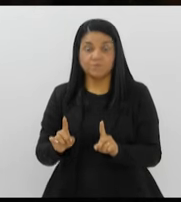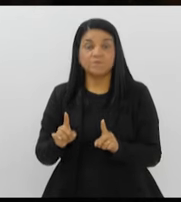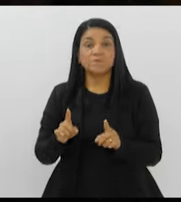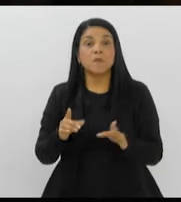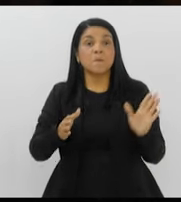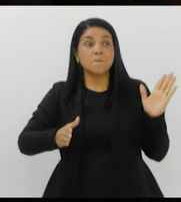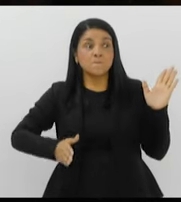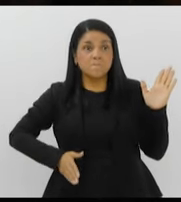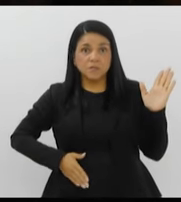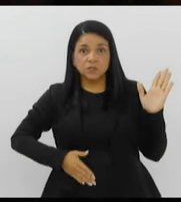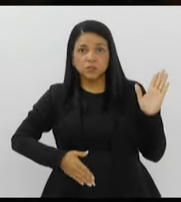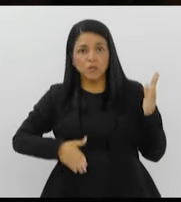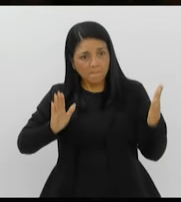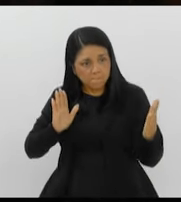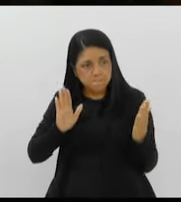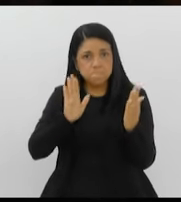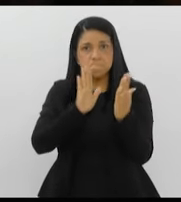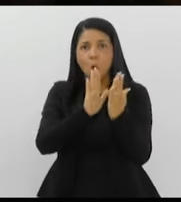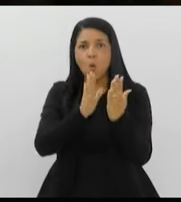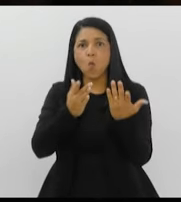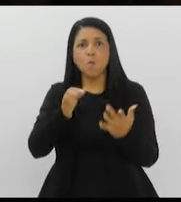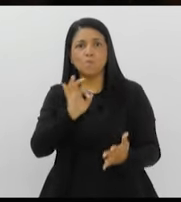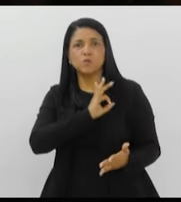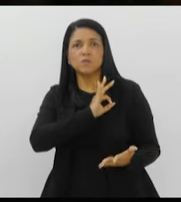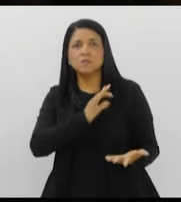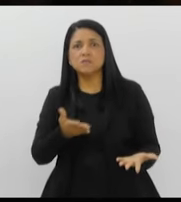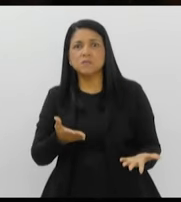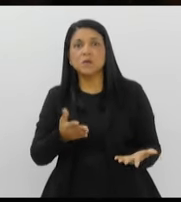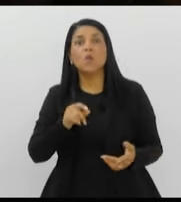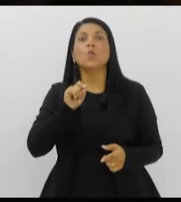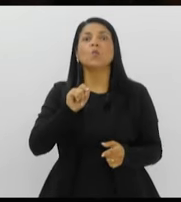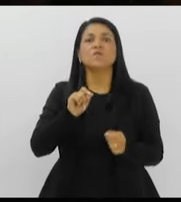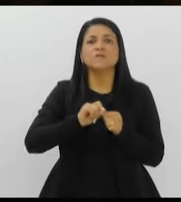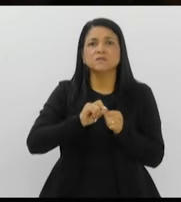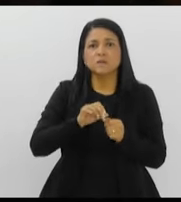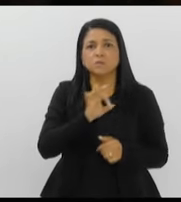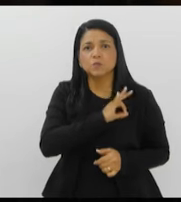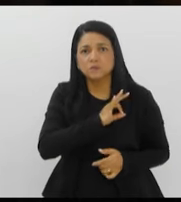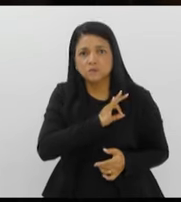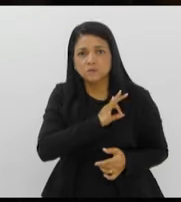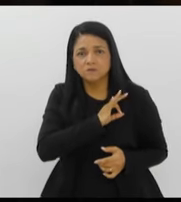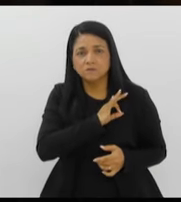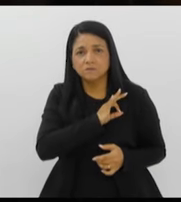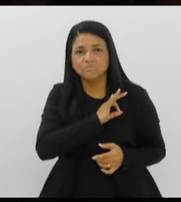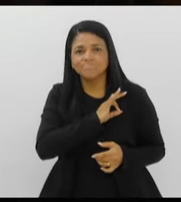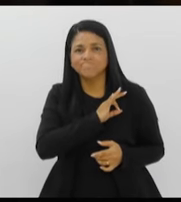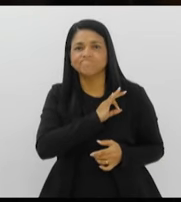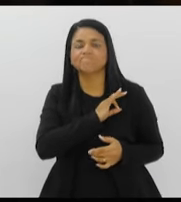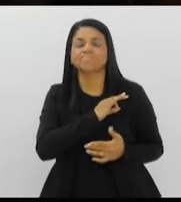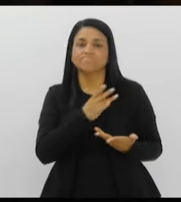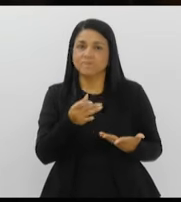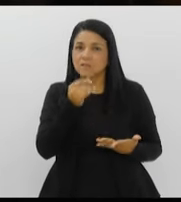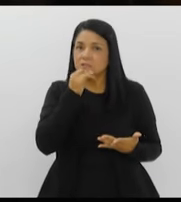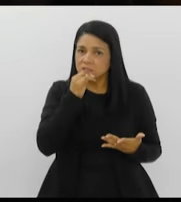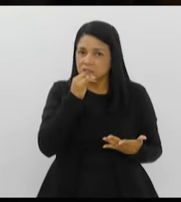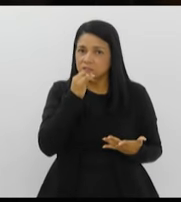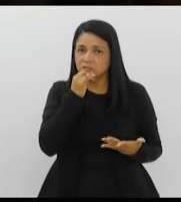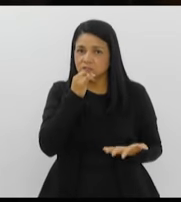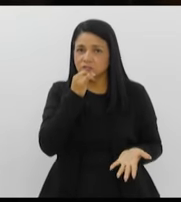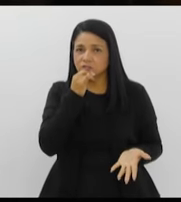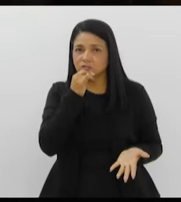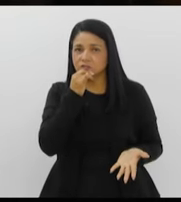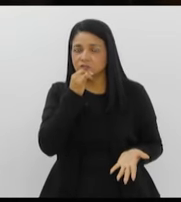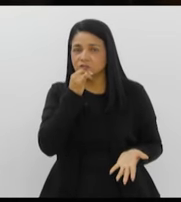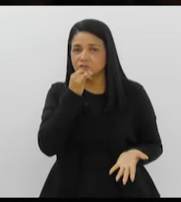querem enfrentar. E aí o que vai fazer o policial? É de se lamentar, mas eu vou